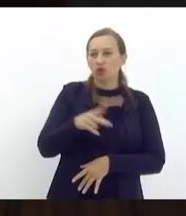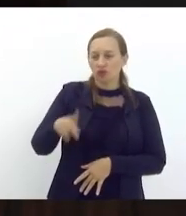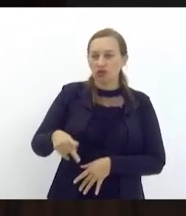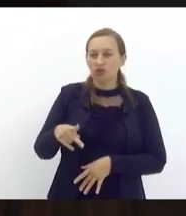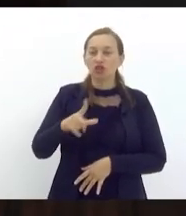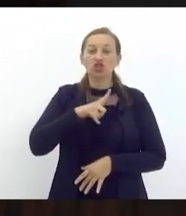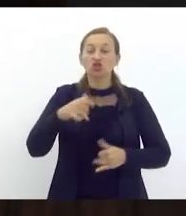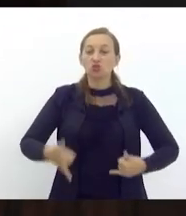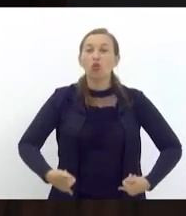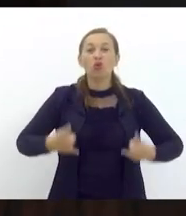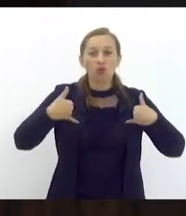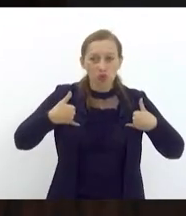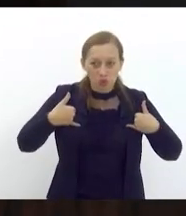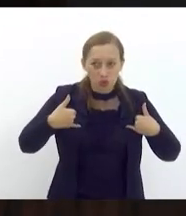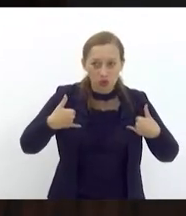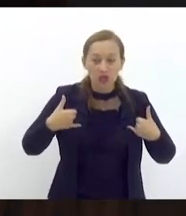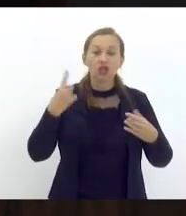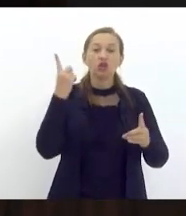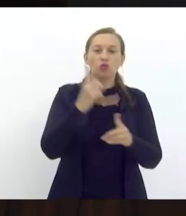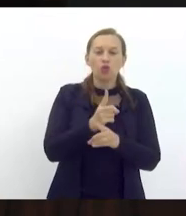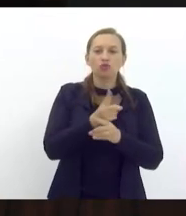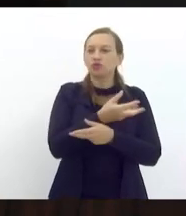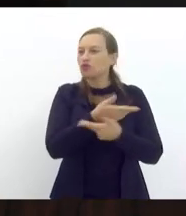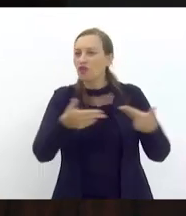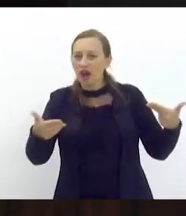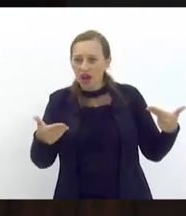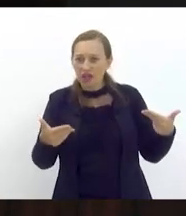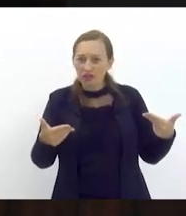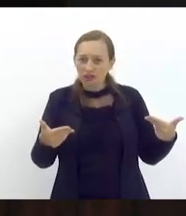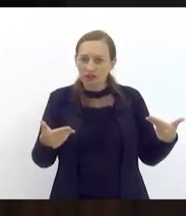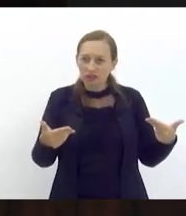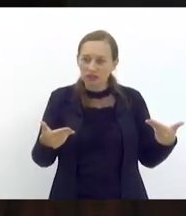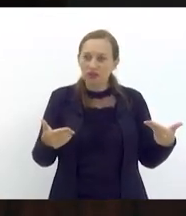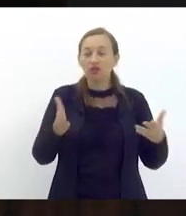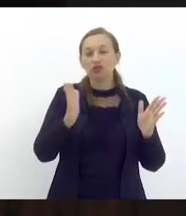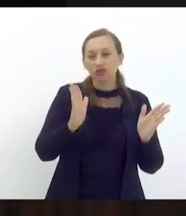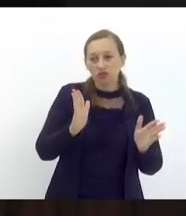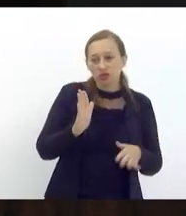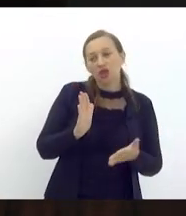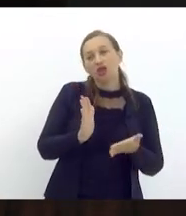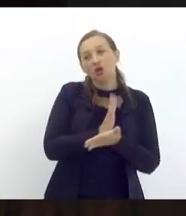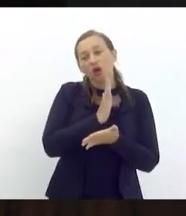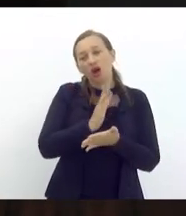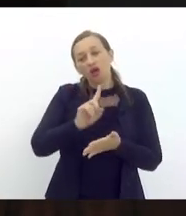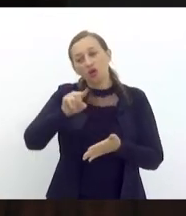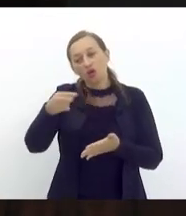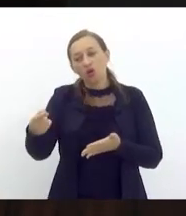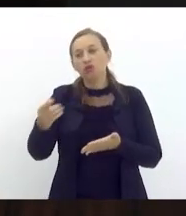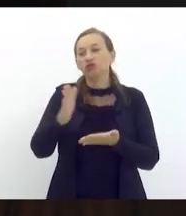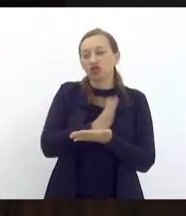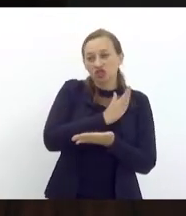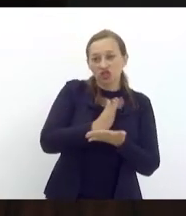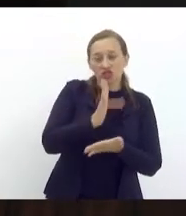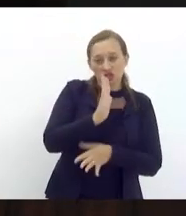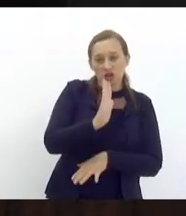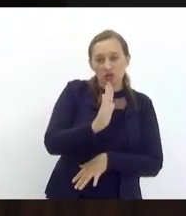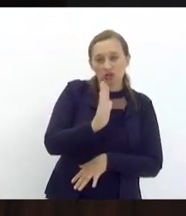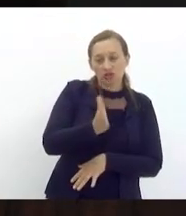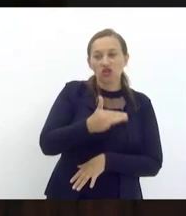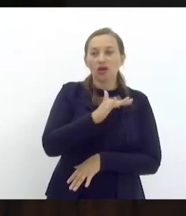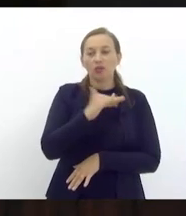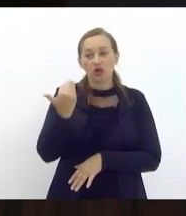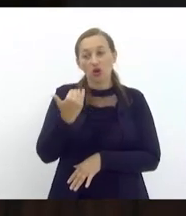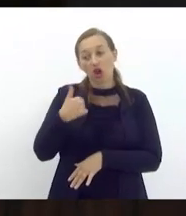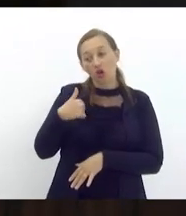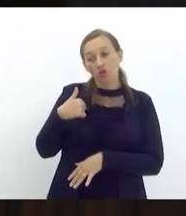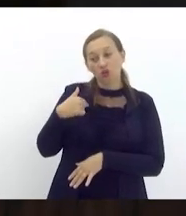qual tinha orgulho e ainda encontro muito além daqueles partiram para não tô mais na minha idade já tô ficando com o cabelinho um pouquinho